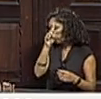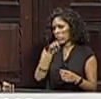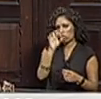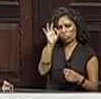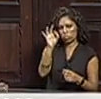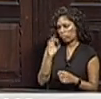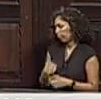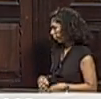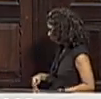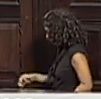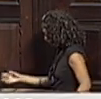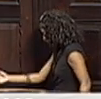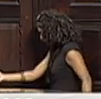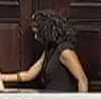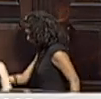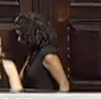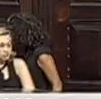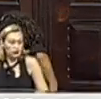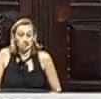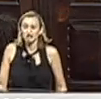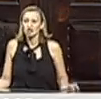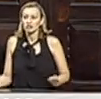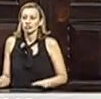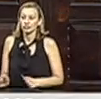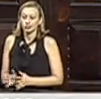ali professor da educação infantil, não?